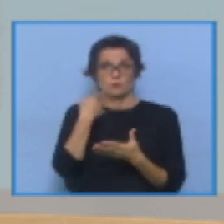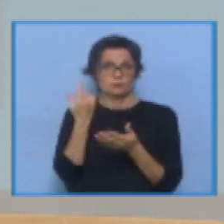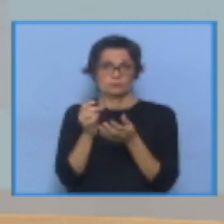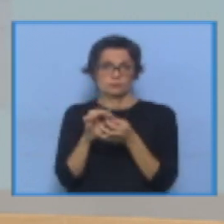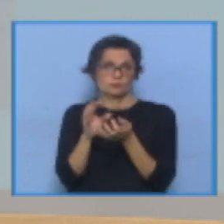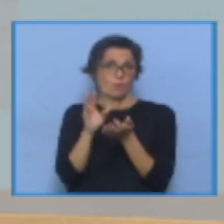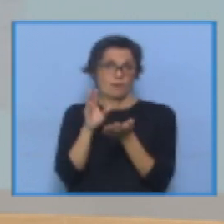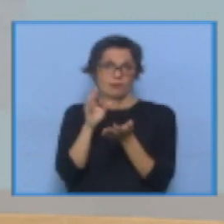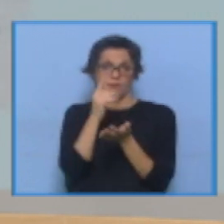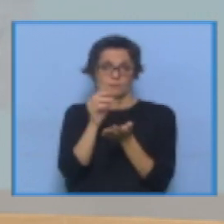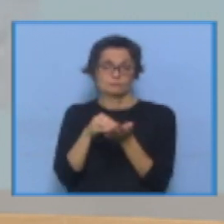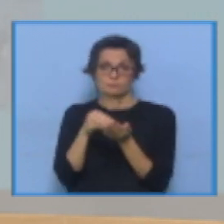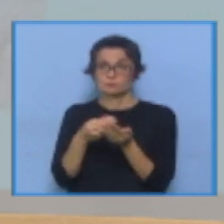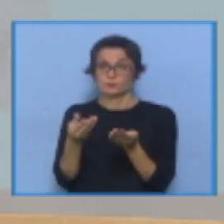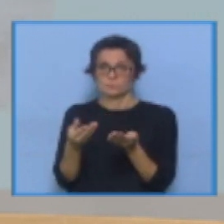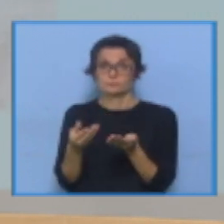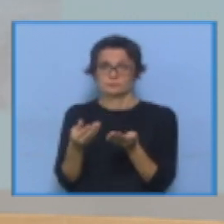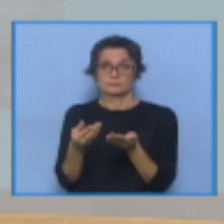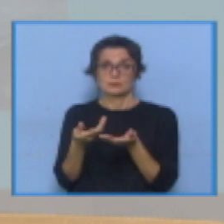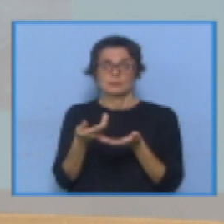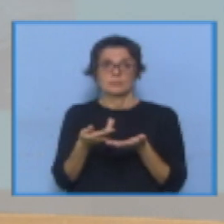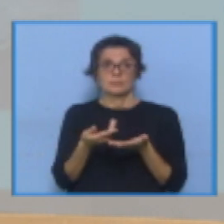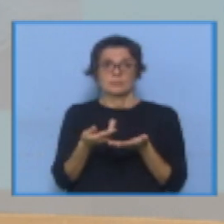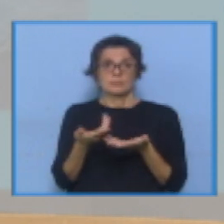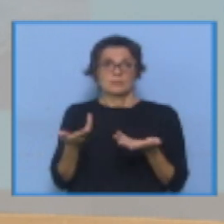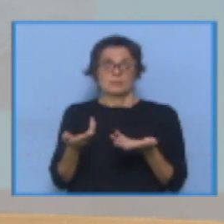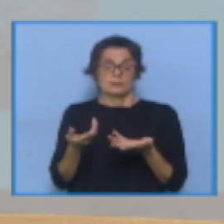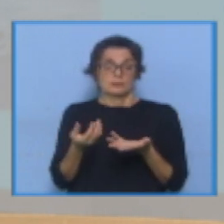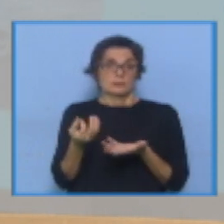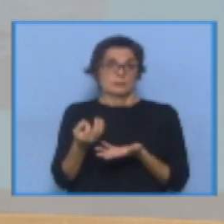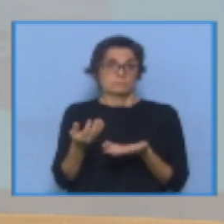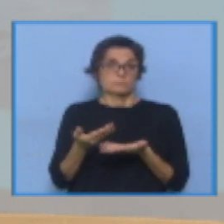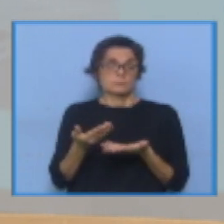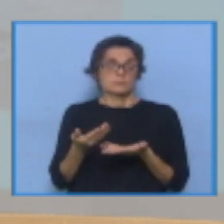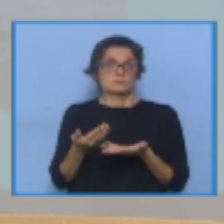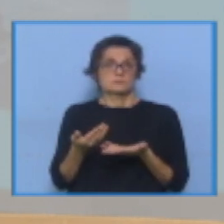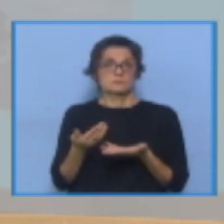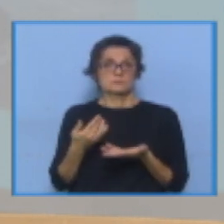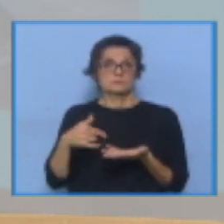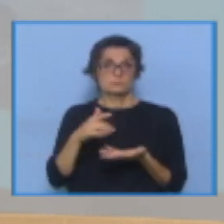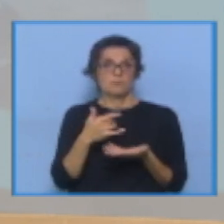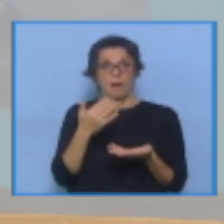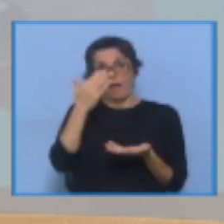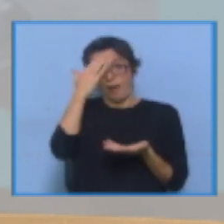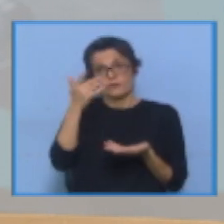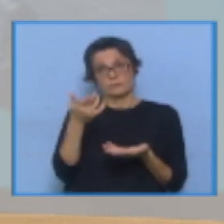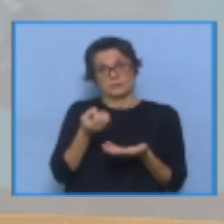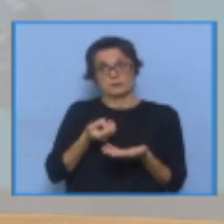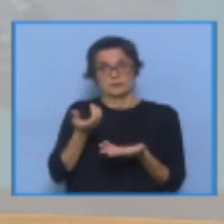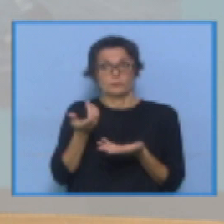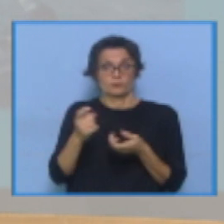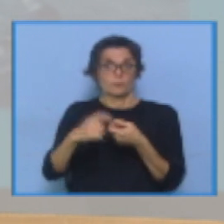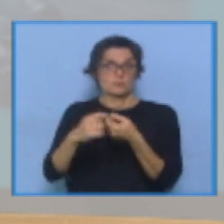nós vemos entre nós em Portugal, e, portanto, acho que não teríamos um melhor parceiro para nos falar